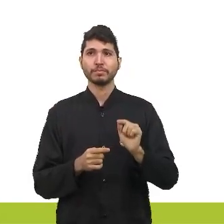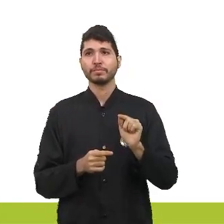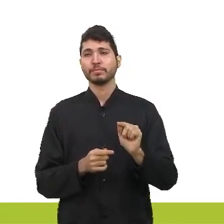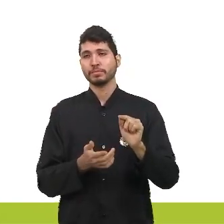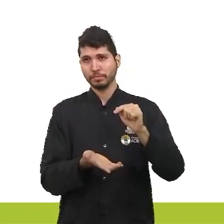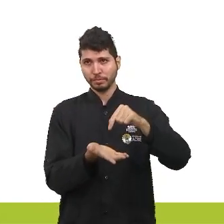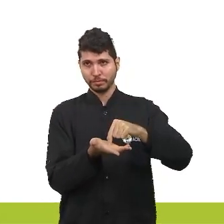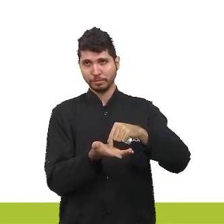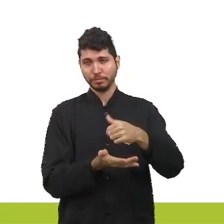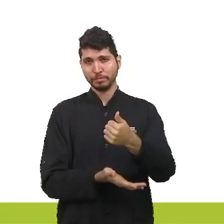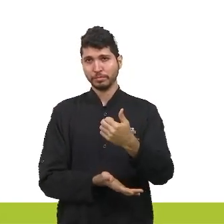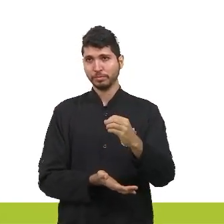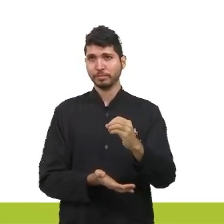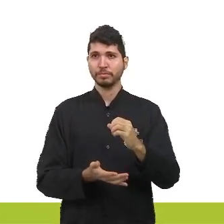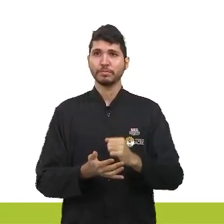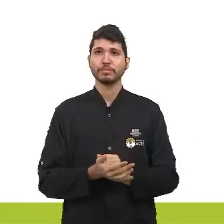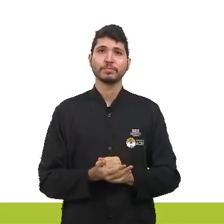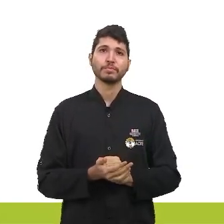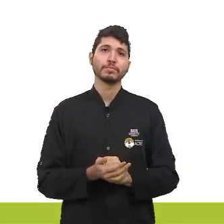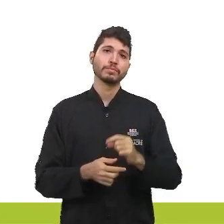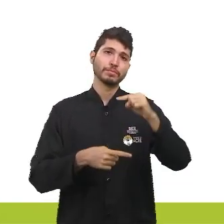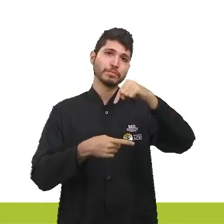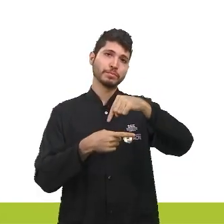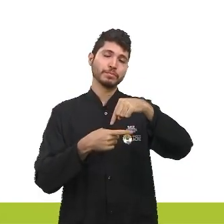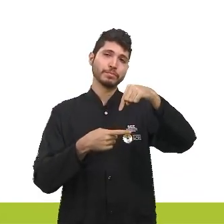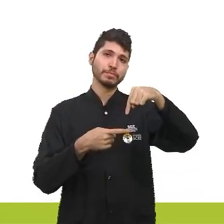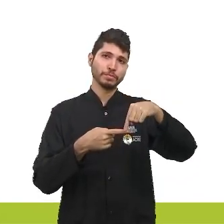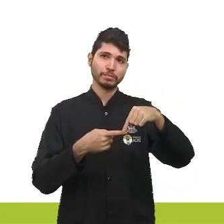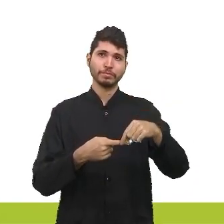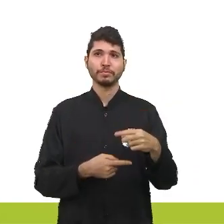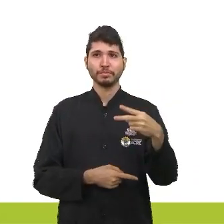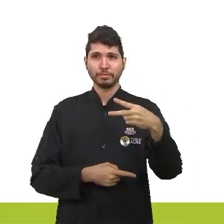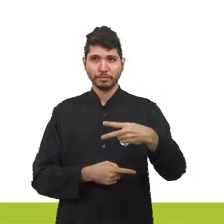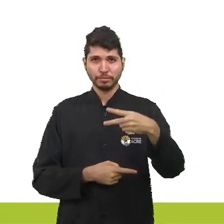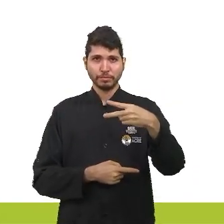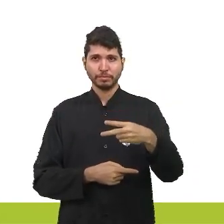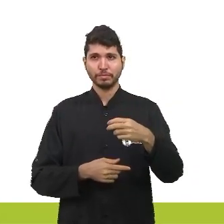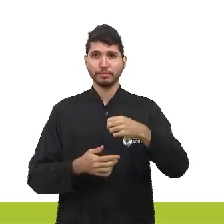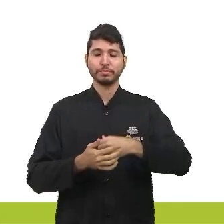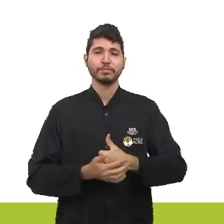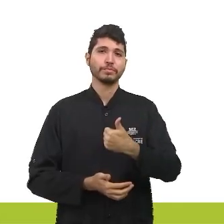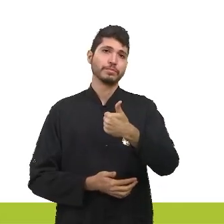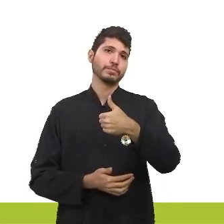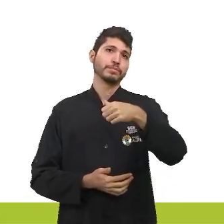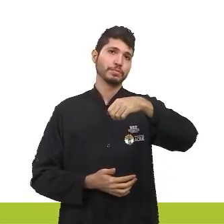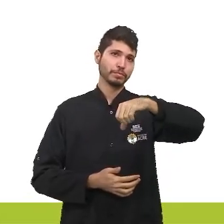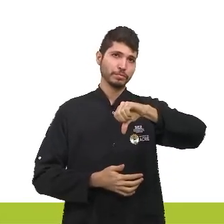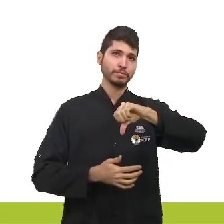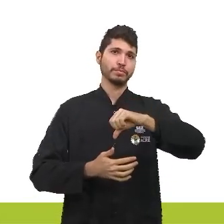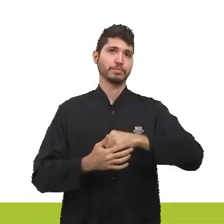que nós estávamos interessados, igual a 19.